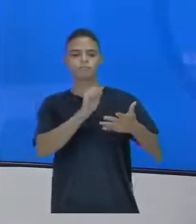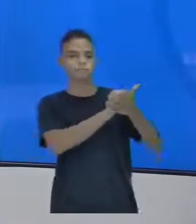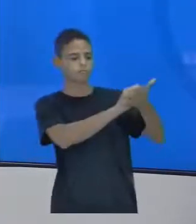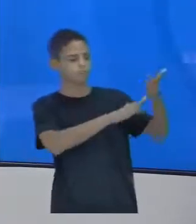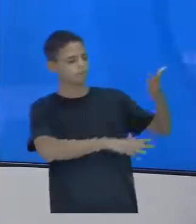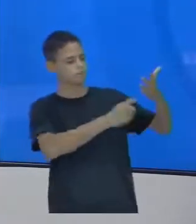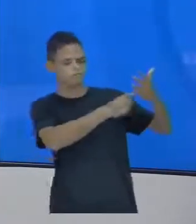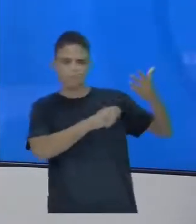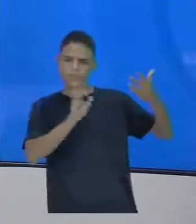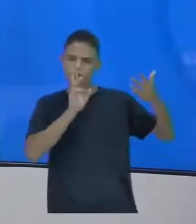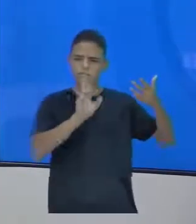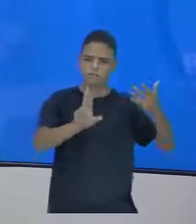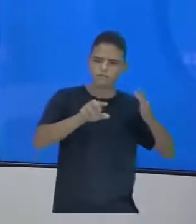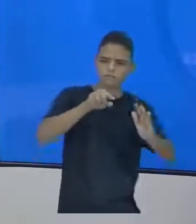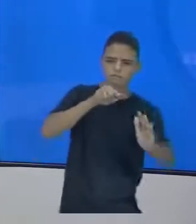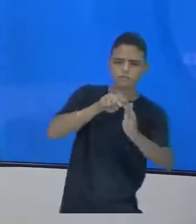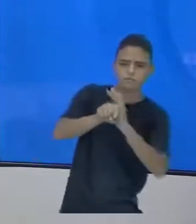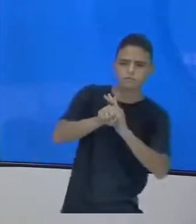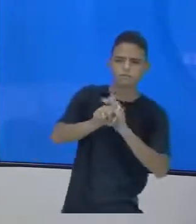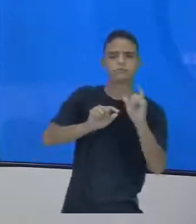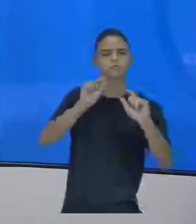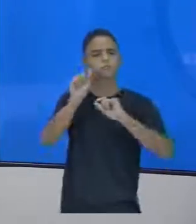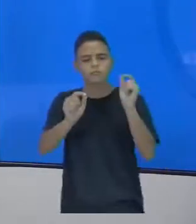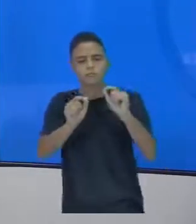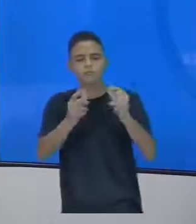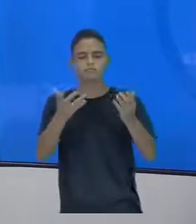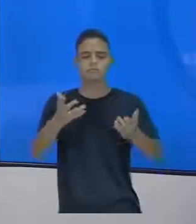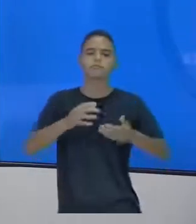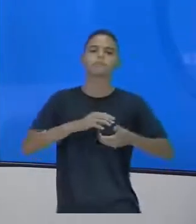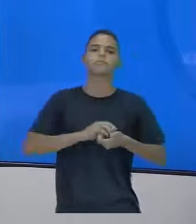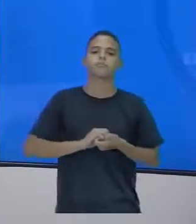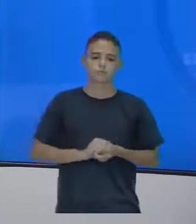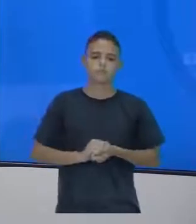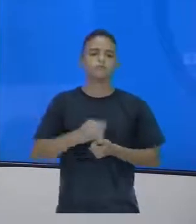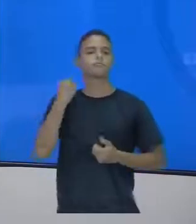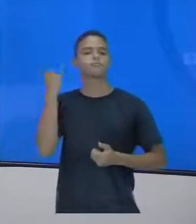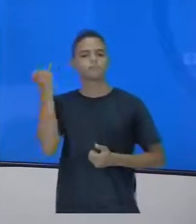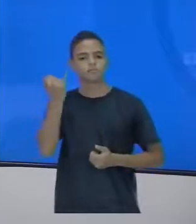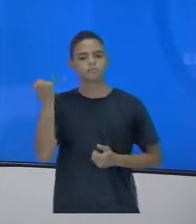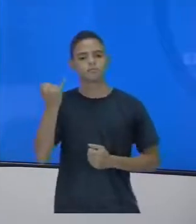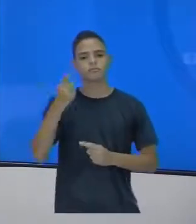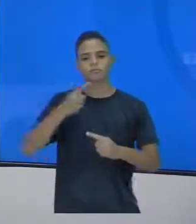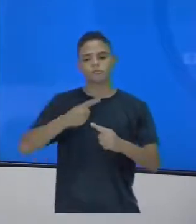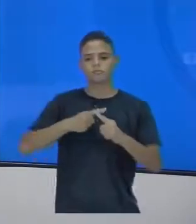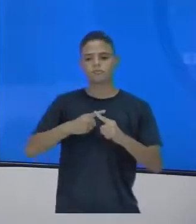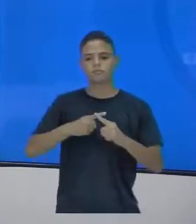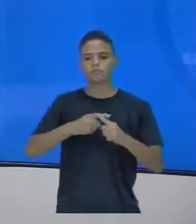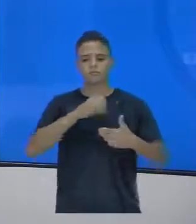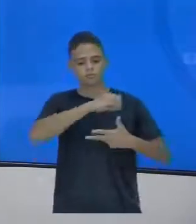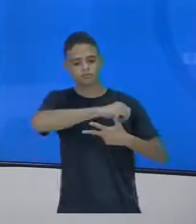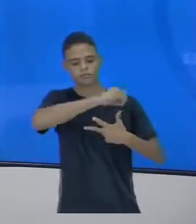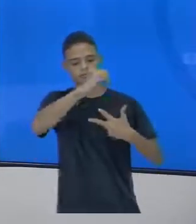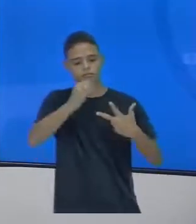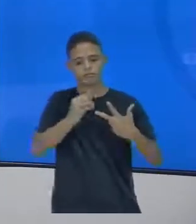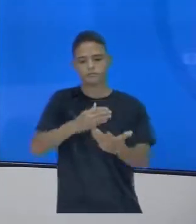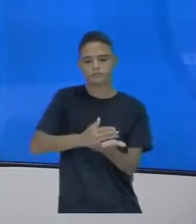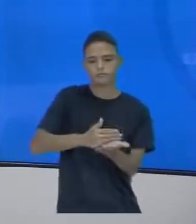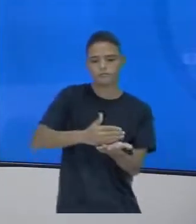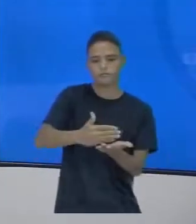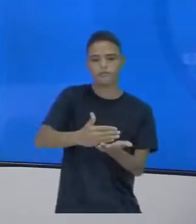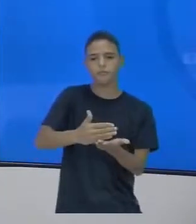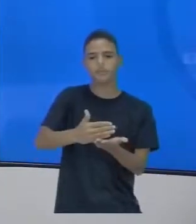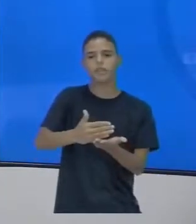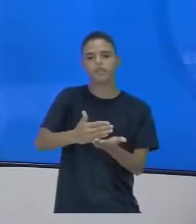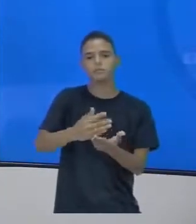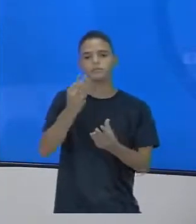uma pergunta que parece óbvia, uma resposta que parece óbvia, mas é algo muito importante. Porque o Enem começou como